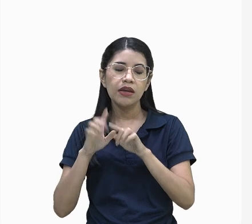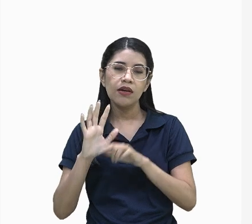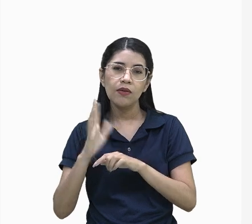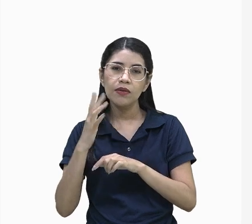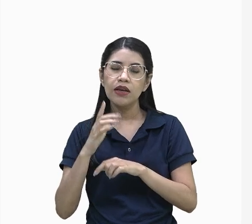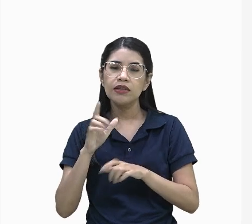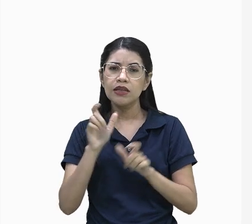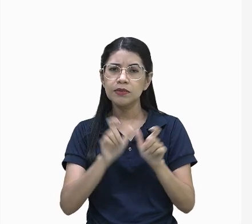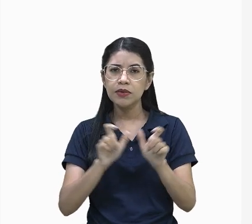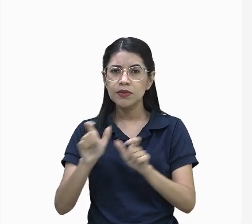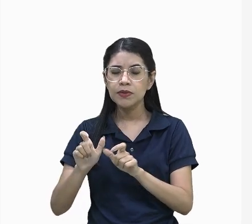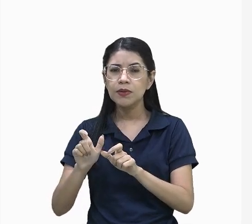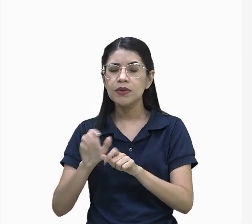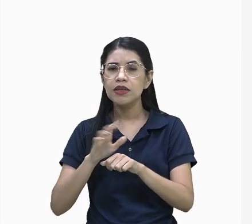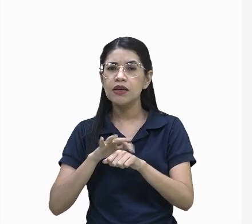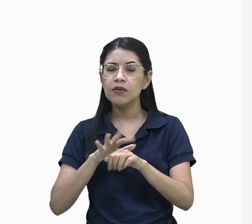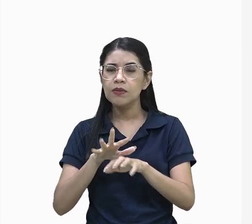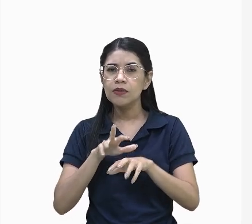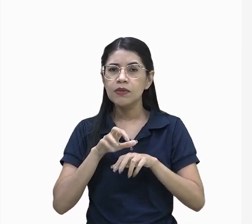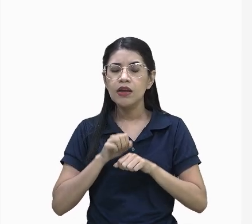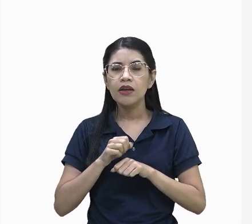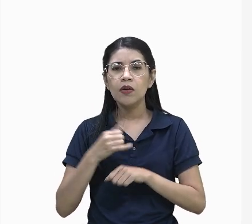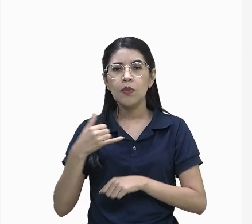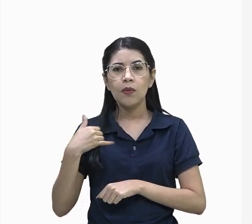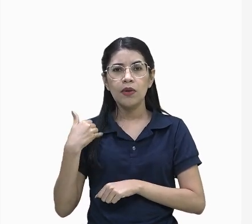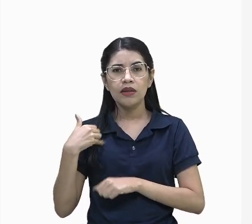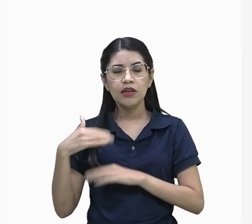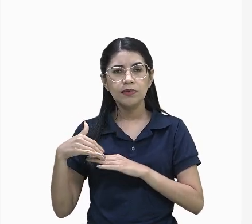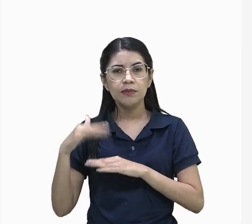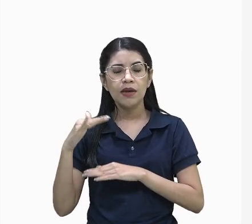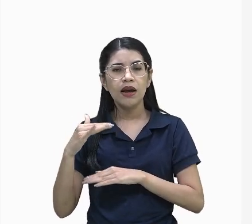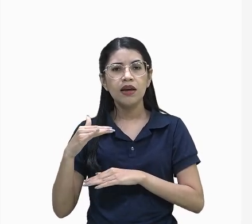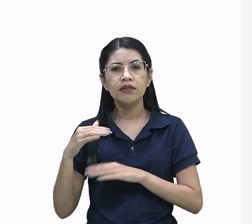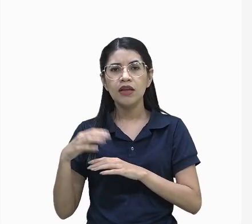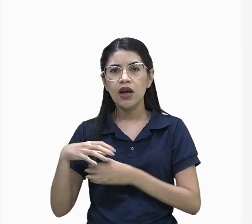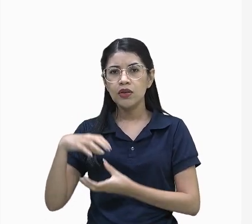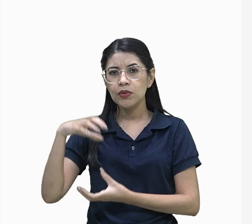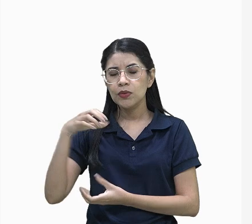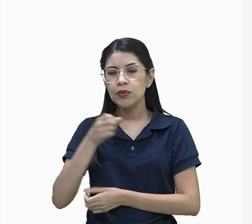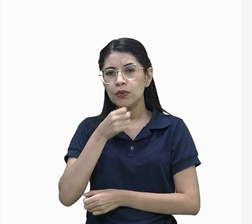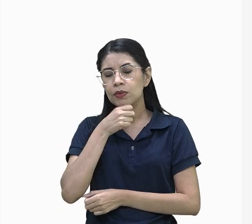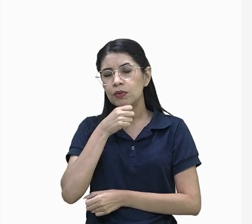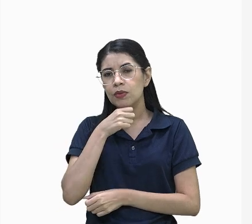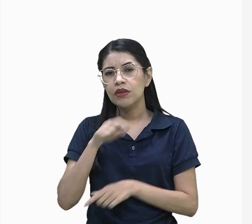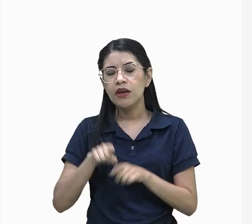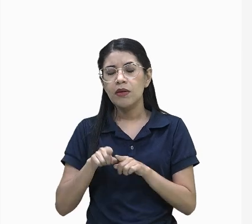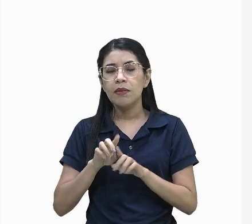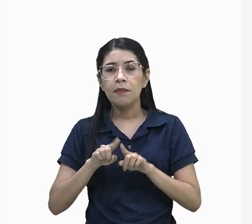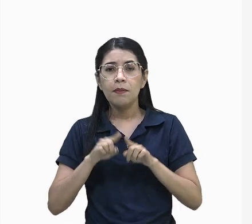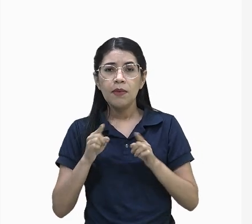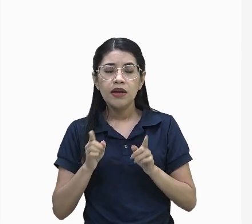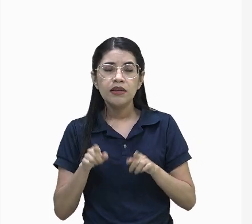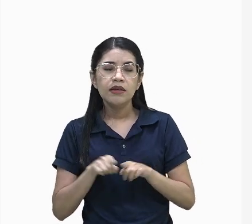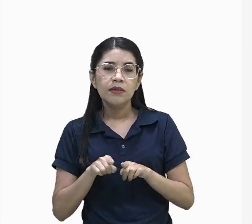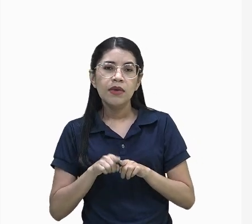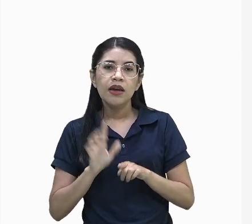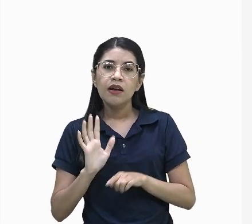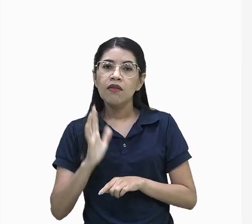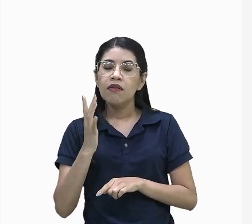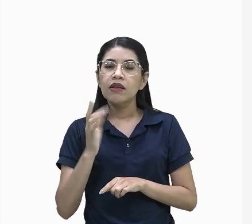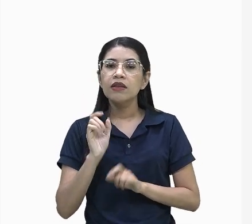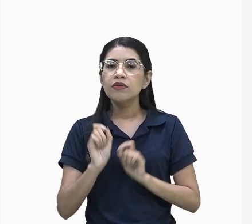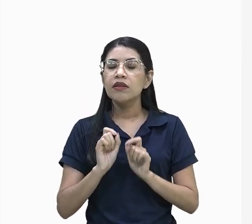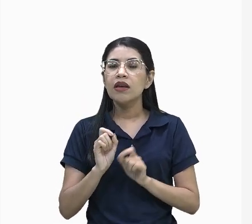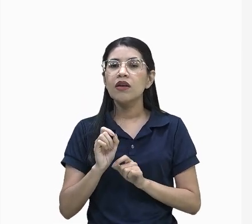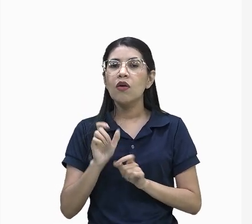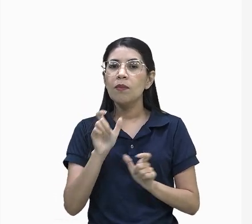pessoas que estão numa idade mais avançada, mas nós temos aí umas situações esporádicas, né, umas